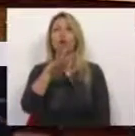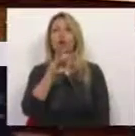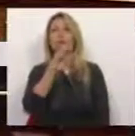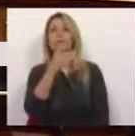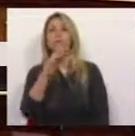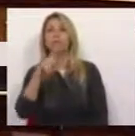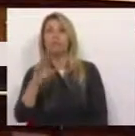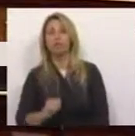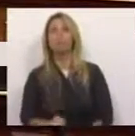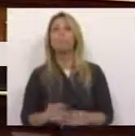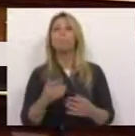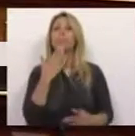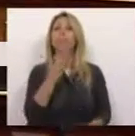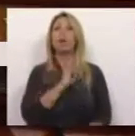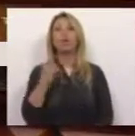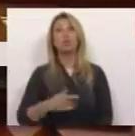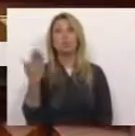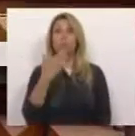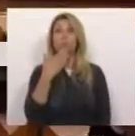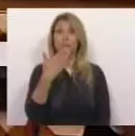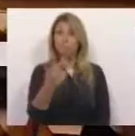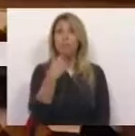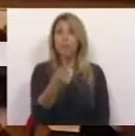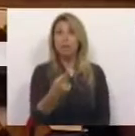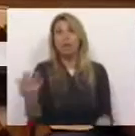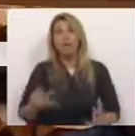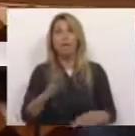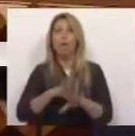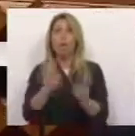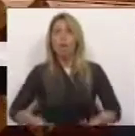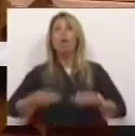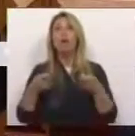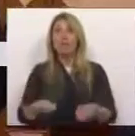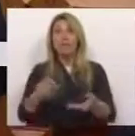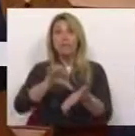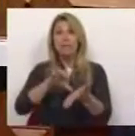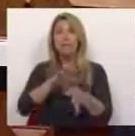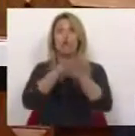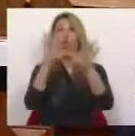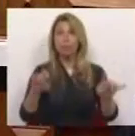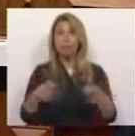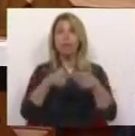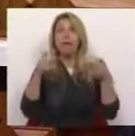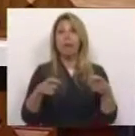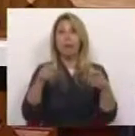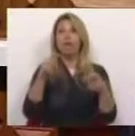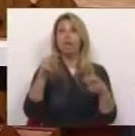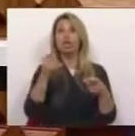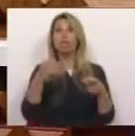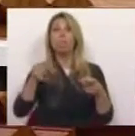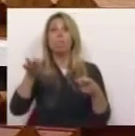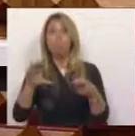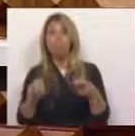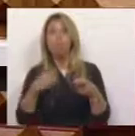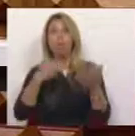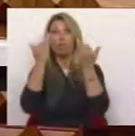Muito obrigado, Sr. Presidente. Para dizer que, relativamente ao investimento no Centro Hospitalar de Gaia Espinho, o conhecimento que tenho, a informação que tive